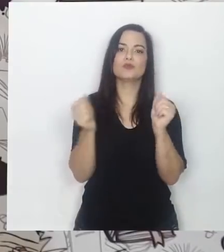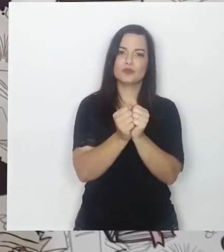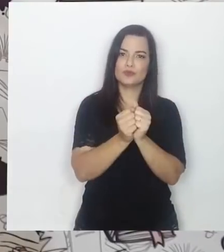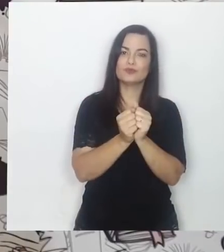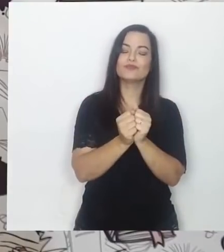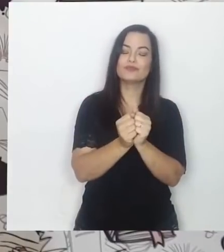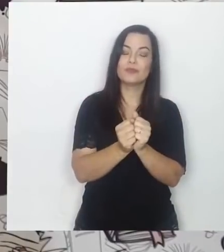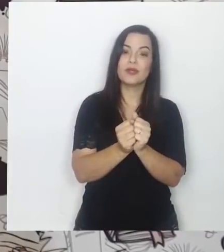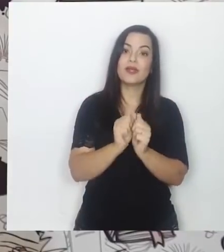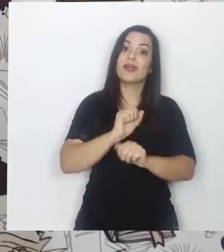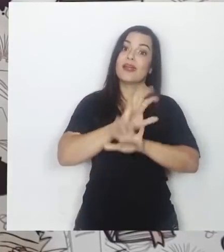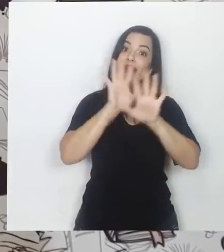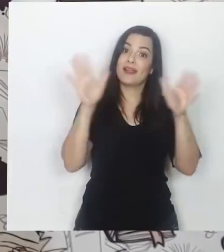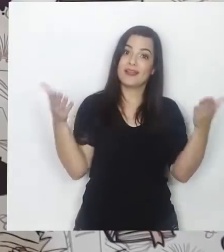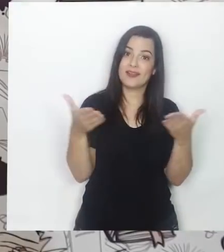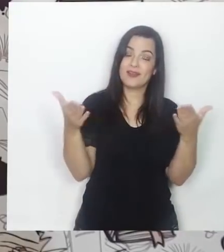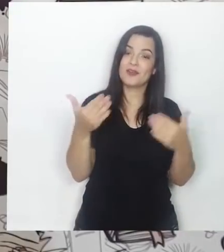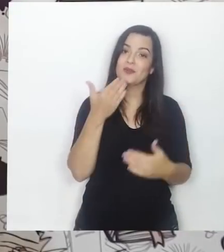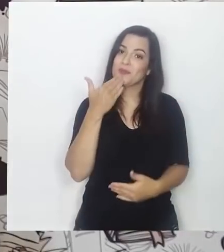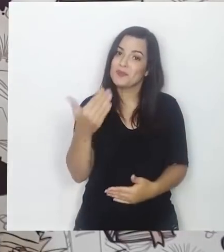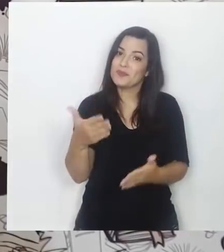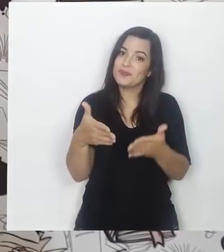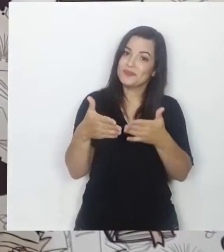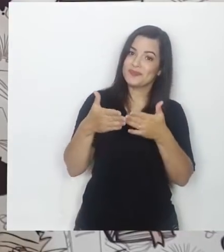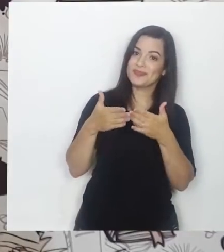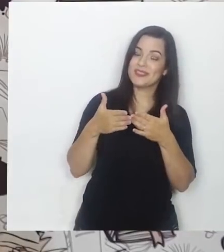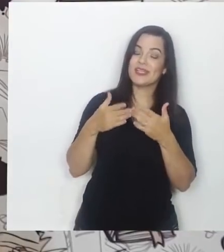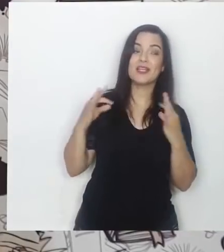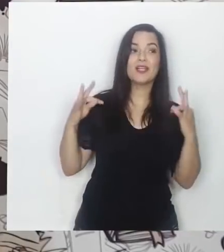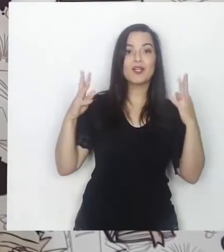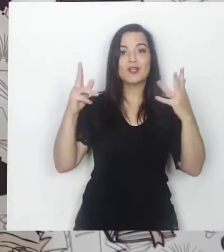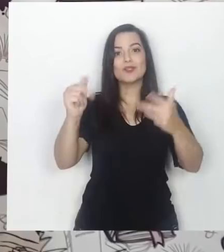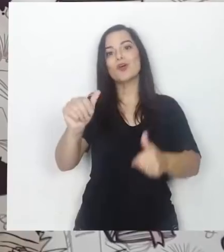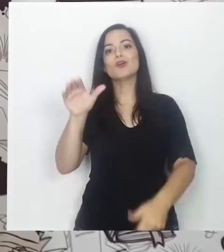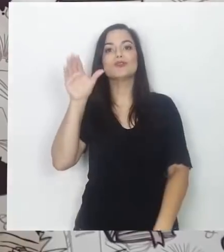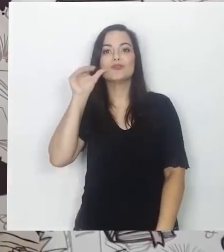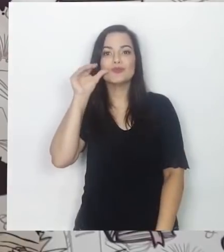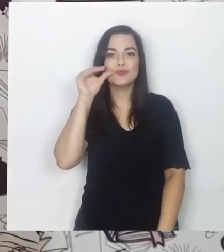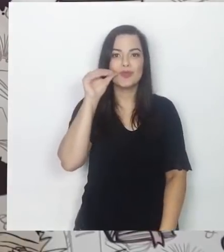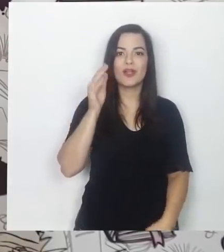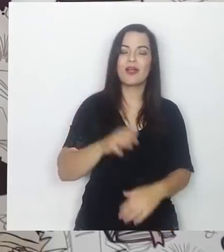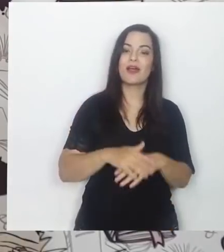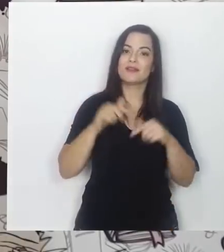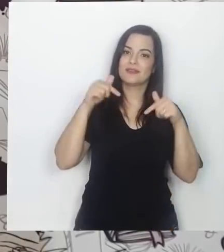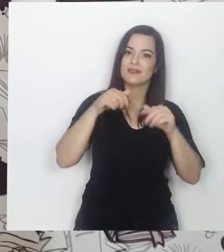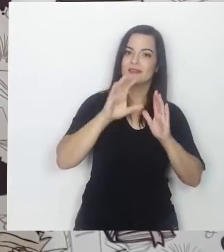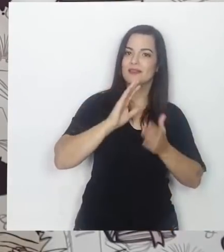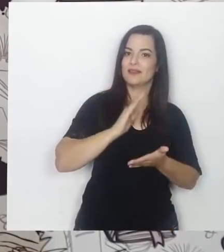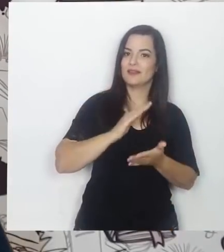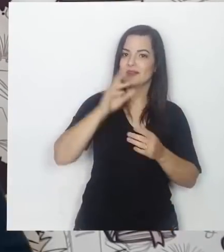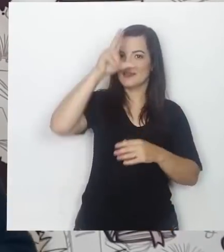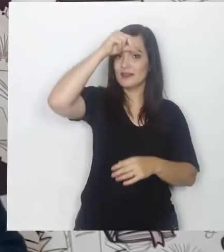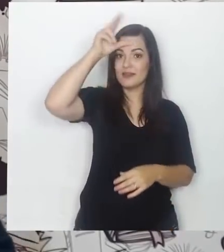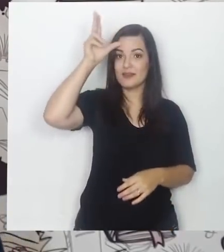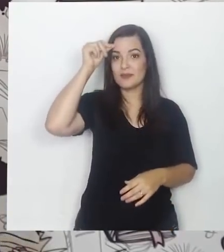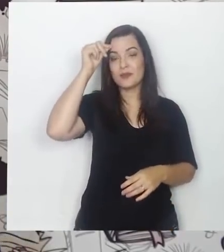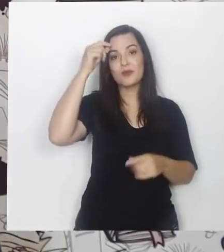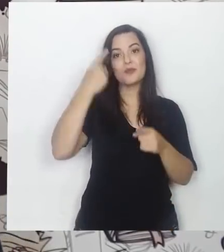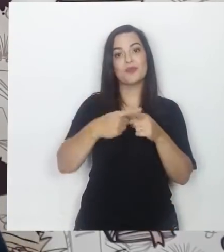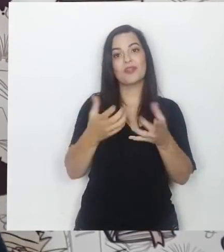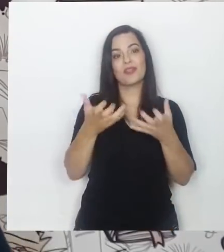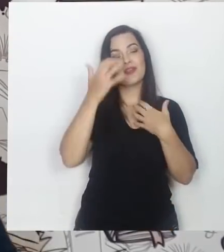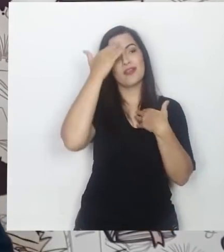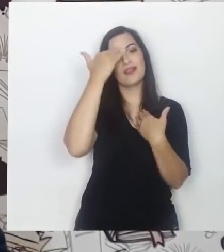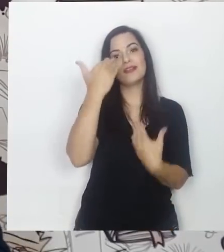a todos os colaboradores para agradecer às famílias. As famílias participaram, se